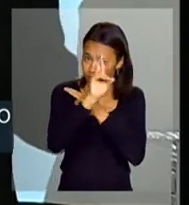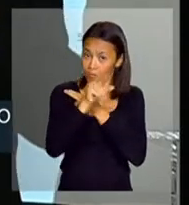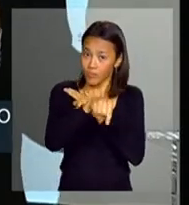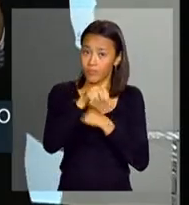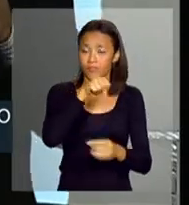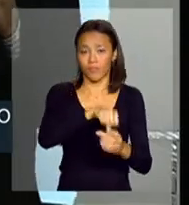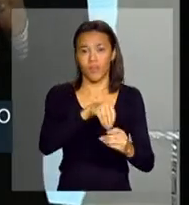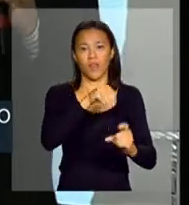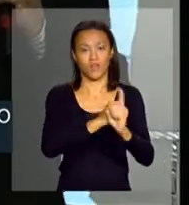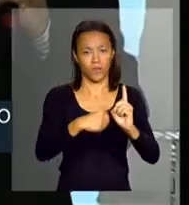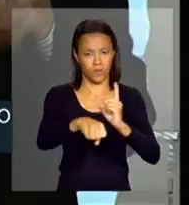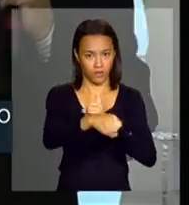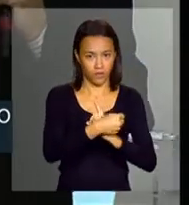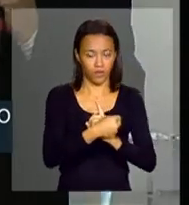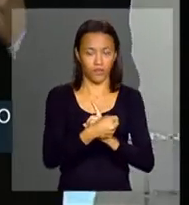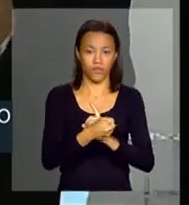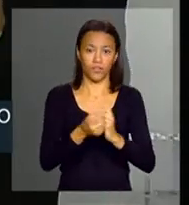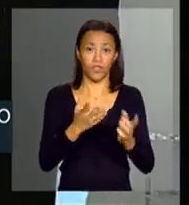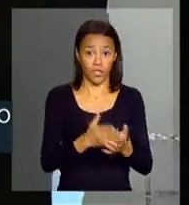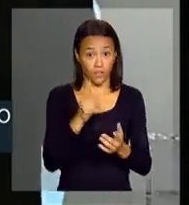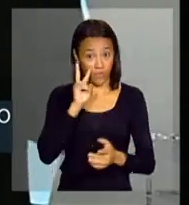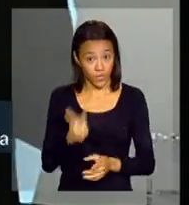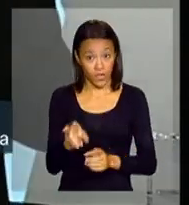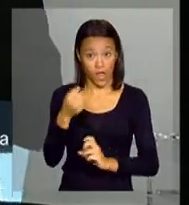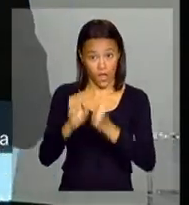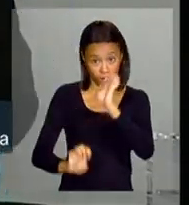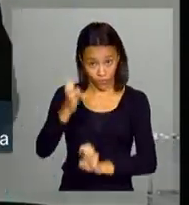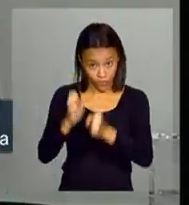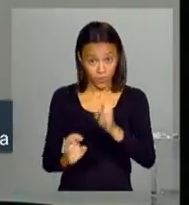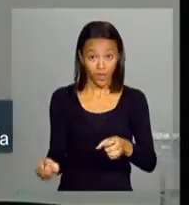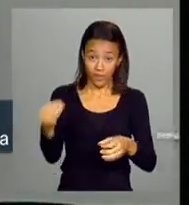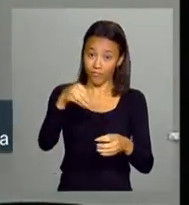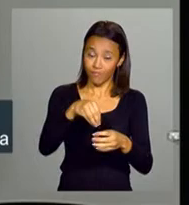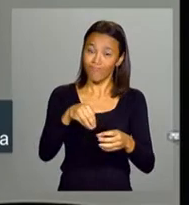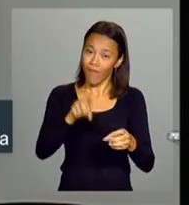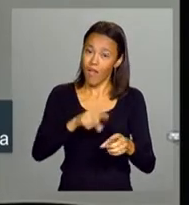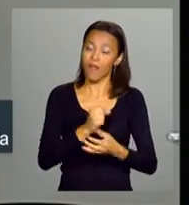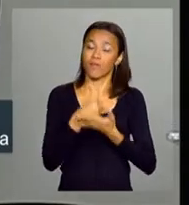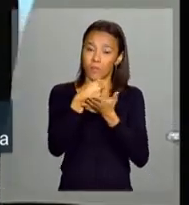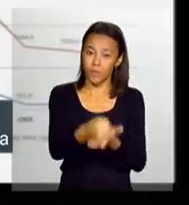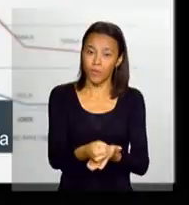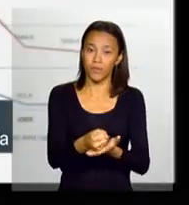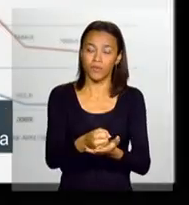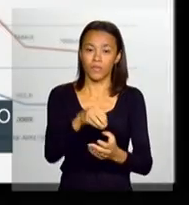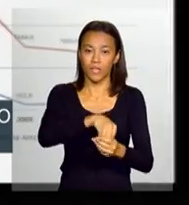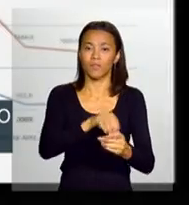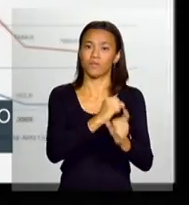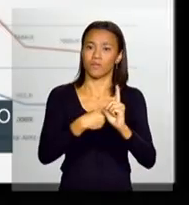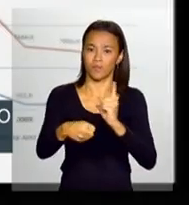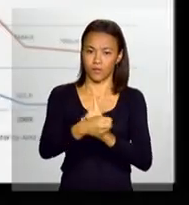né? Sociedade civil e considerando a indústria como parte da sociedade civil. E essa é